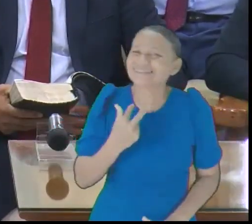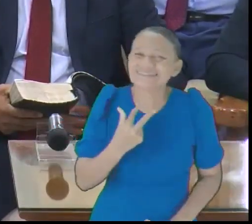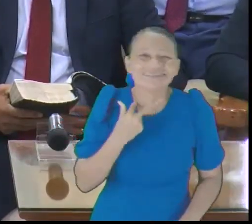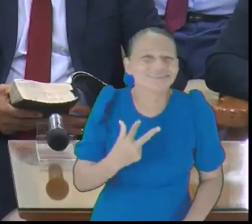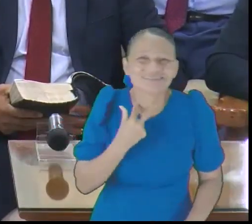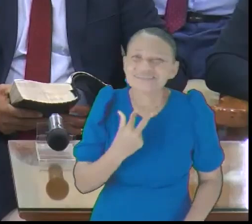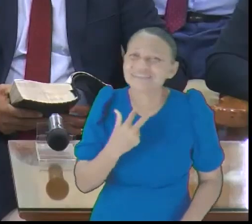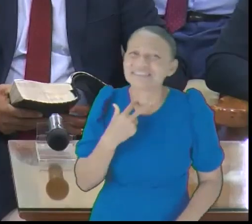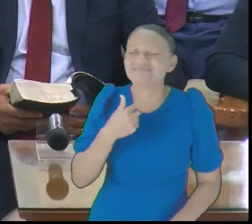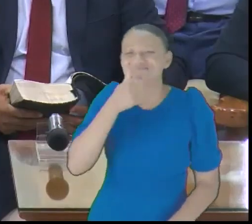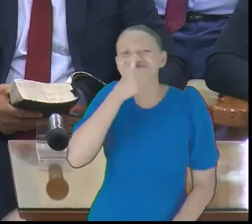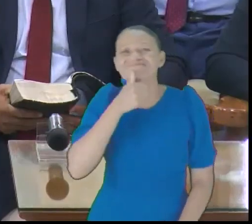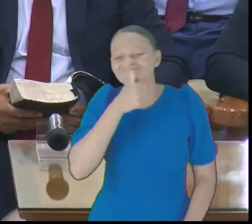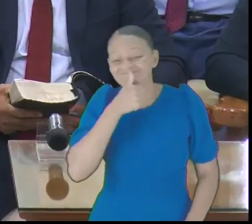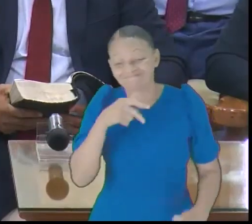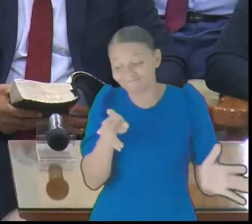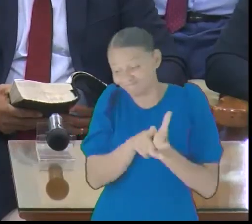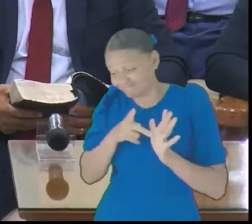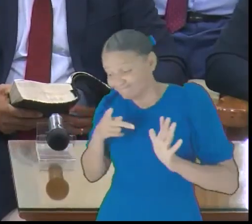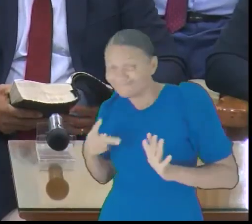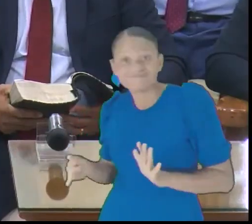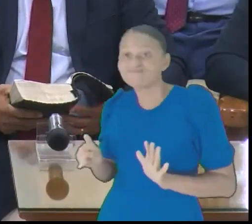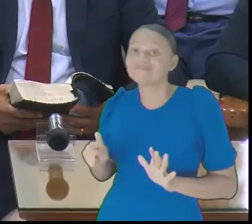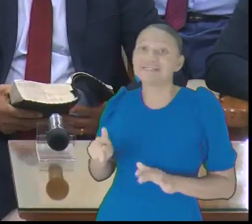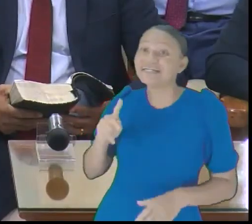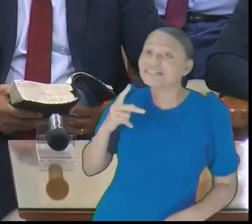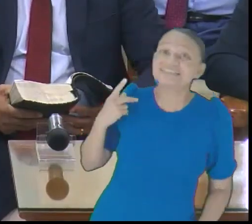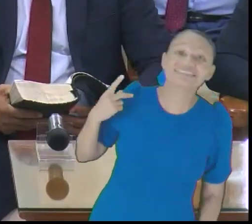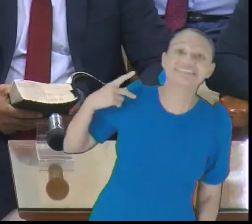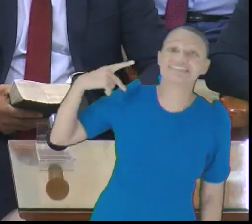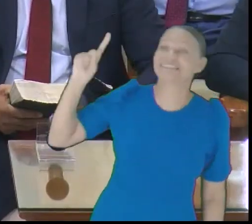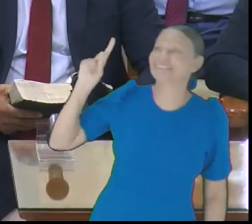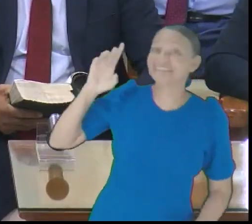porque o sacrifício não é dele, é de Deus.